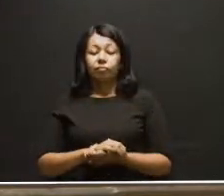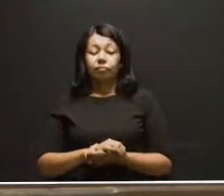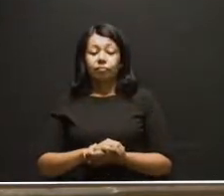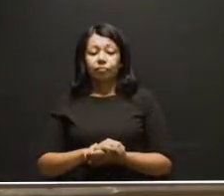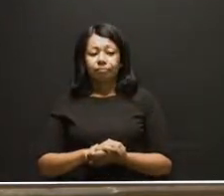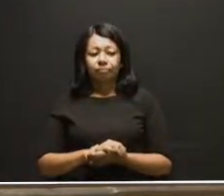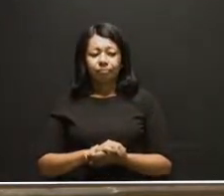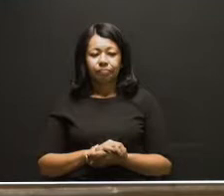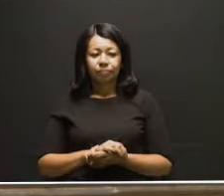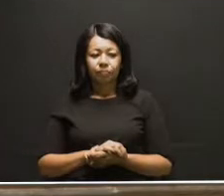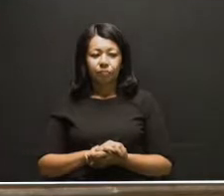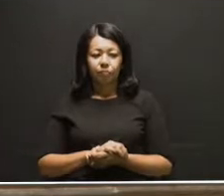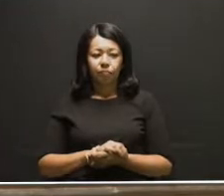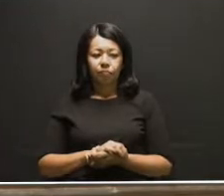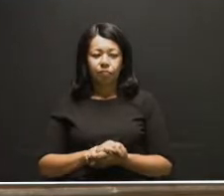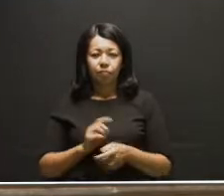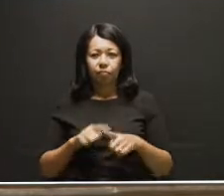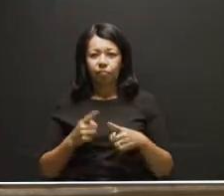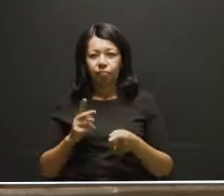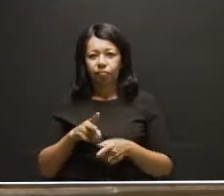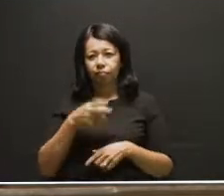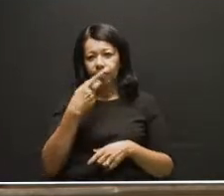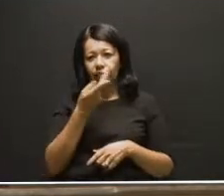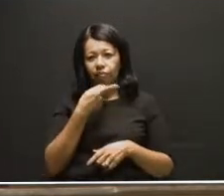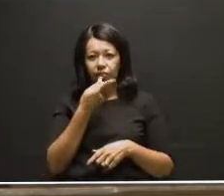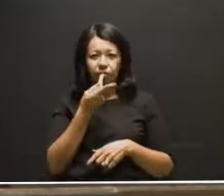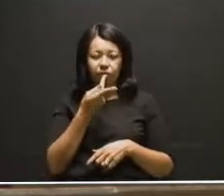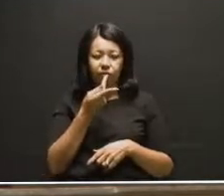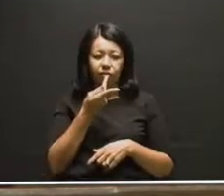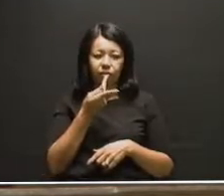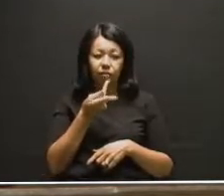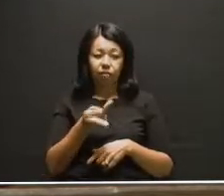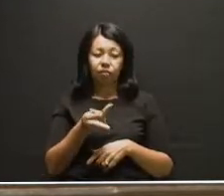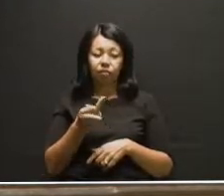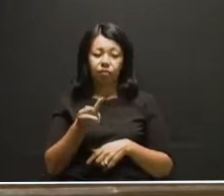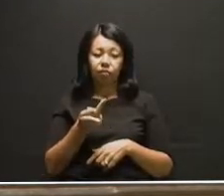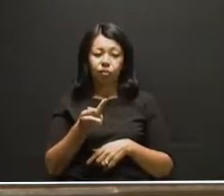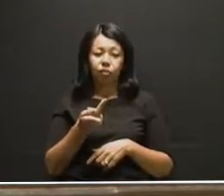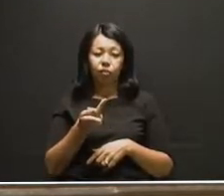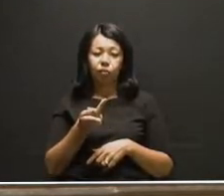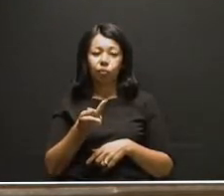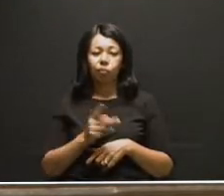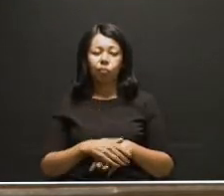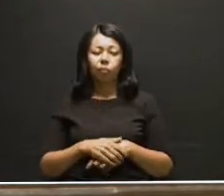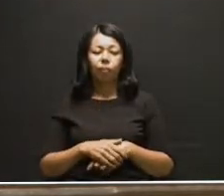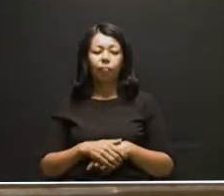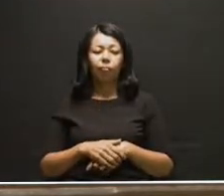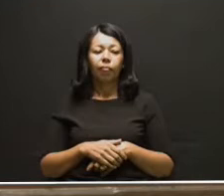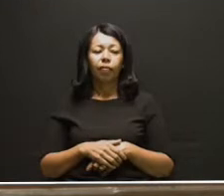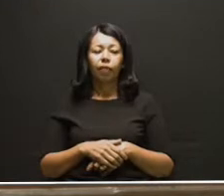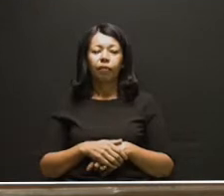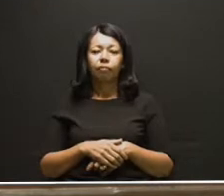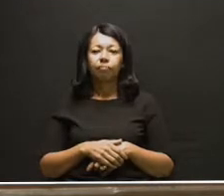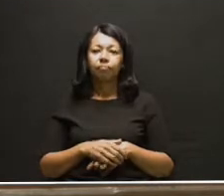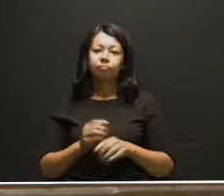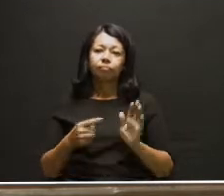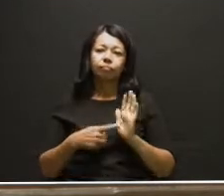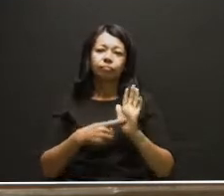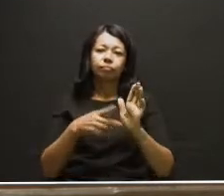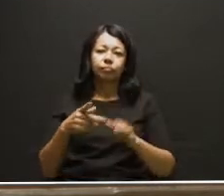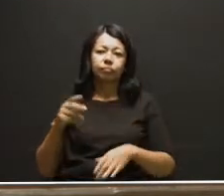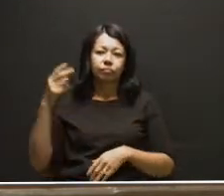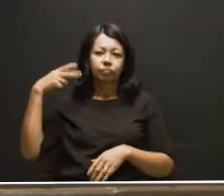mas eu não terminei a minha fala anterior gostaria que está bem claro para os senhores vereadores para a